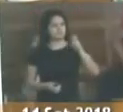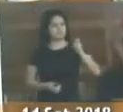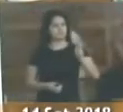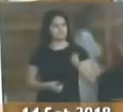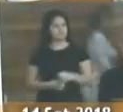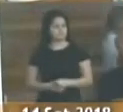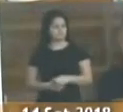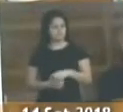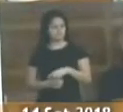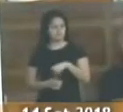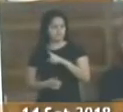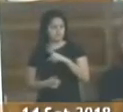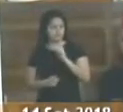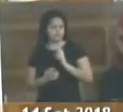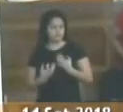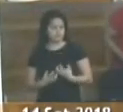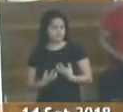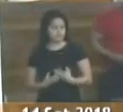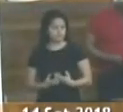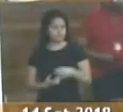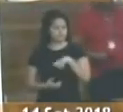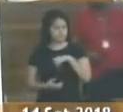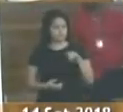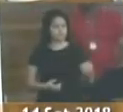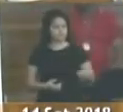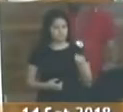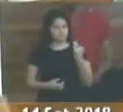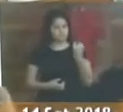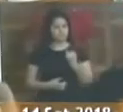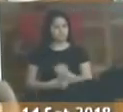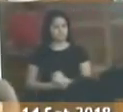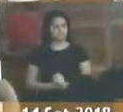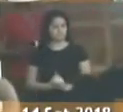não desistiu. Isso é importante.